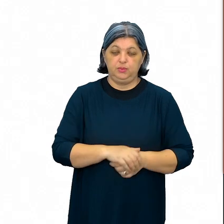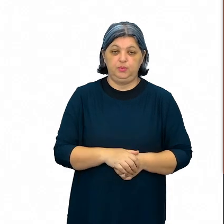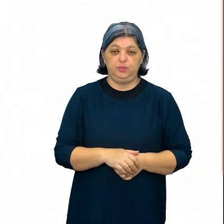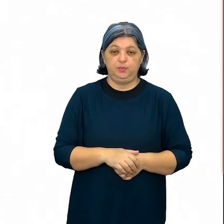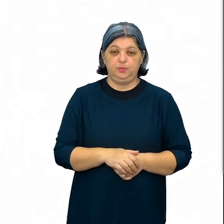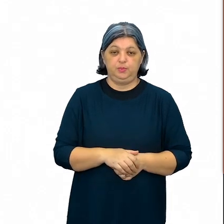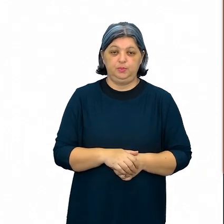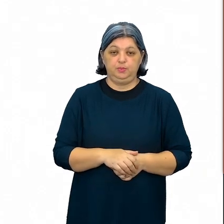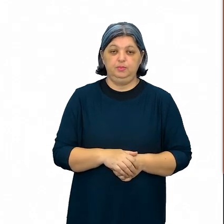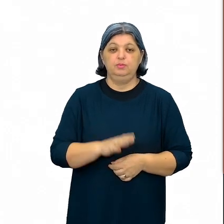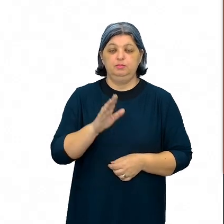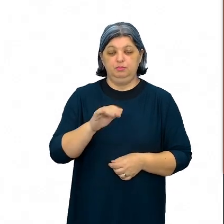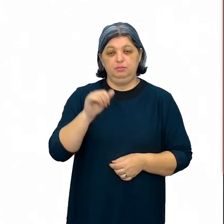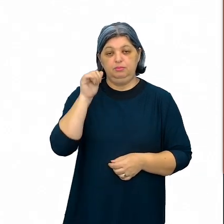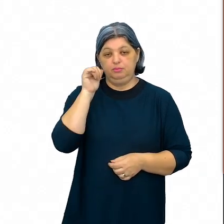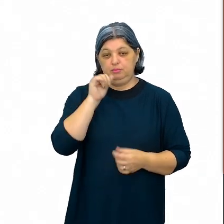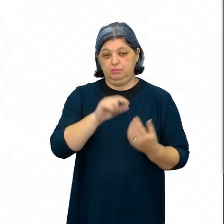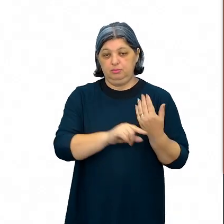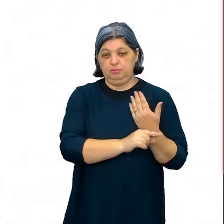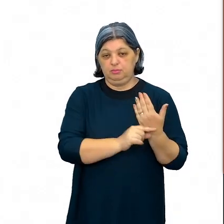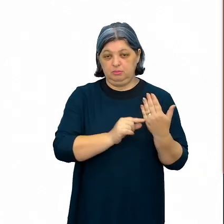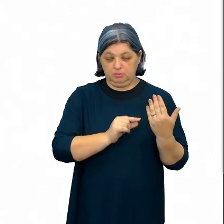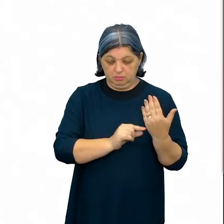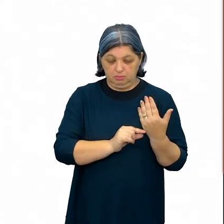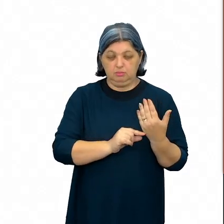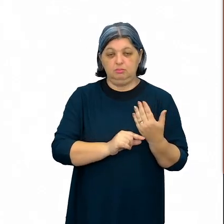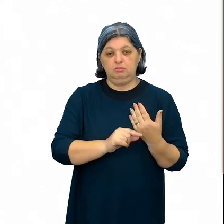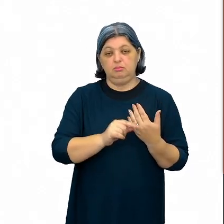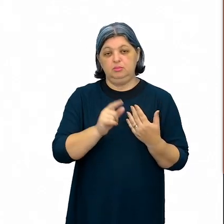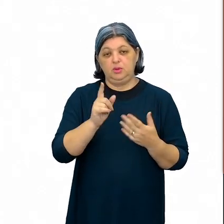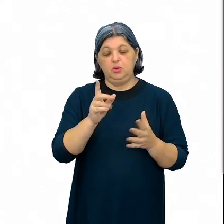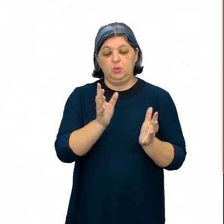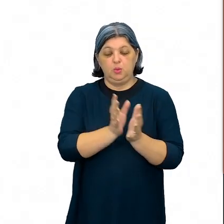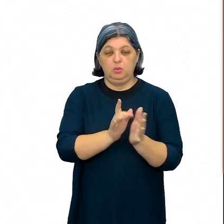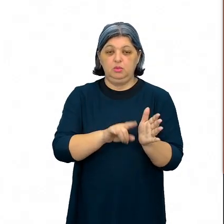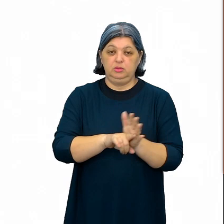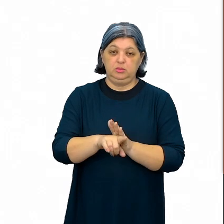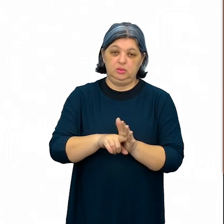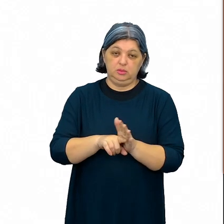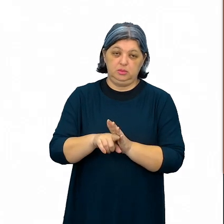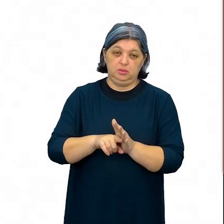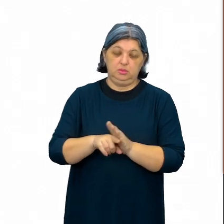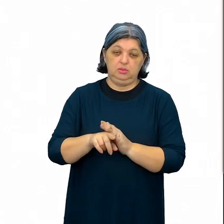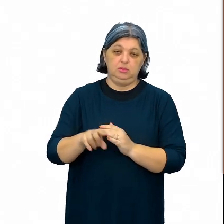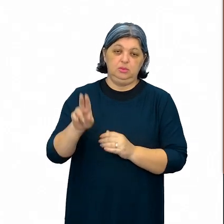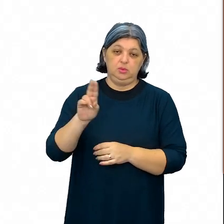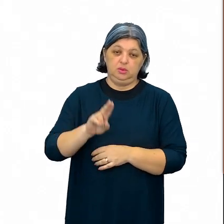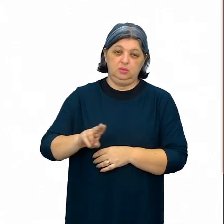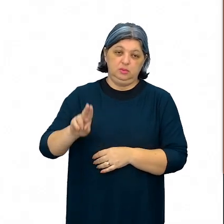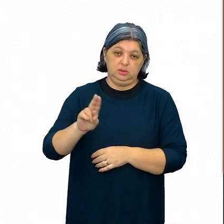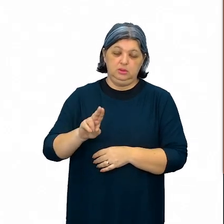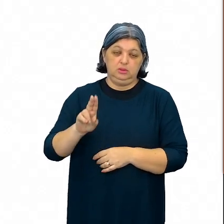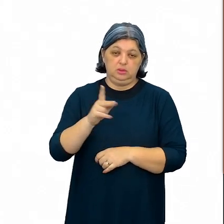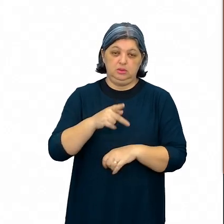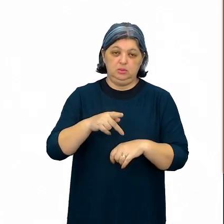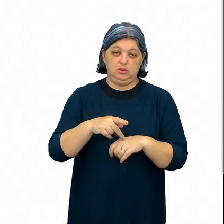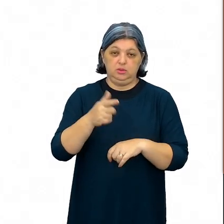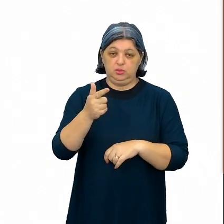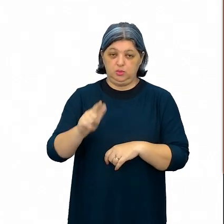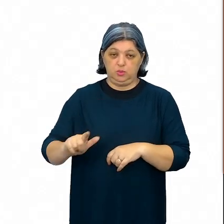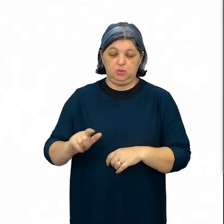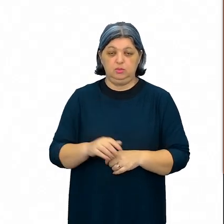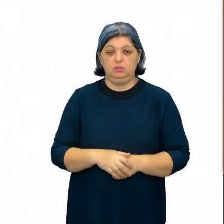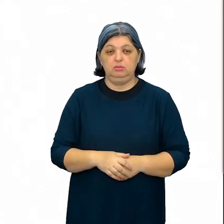aquilo que a Deborah Ball chama né com o seu grupo de pesquisa lá na universidade de bixiga que que ela diz o